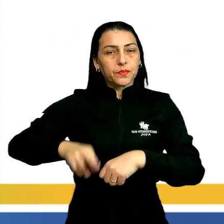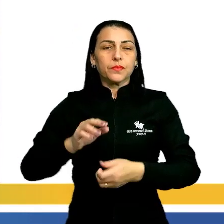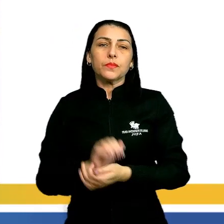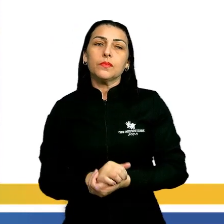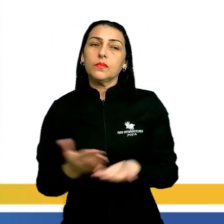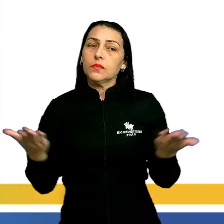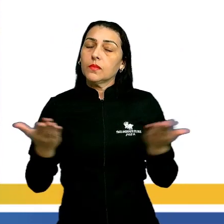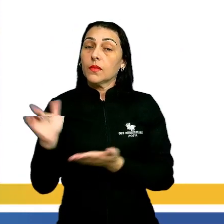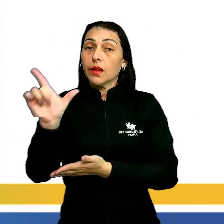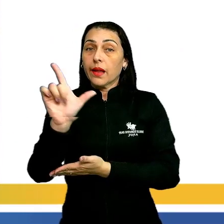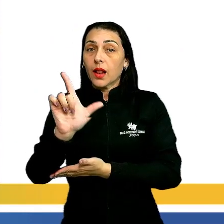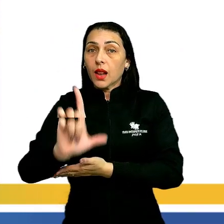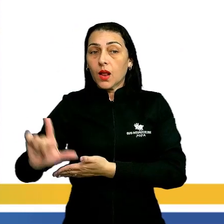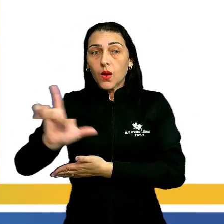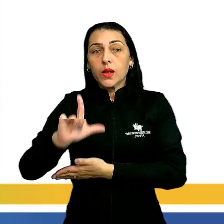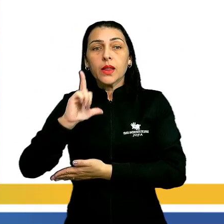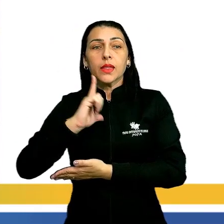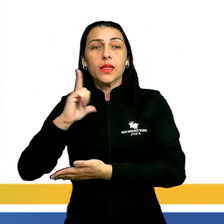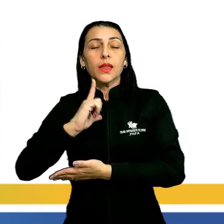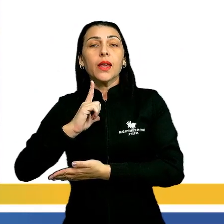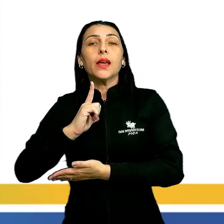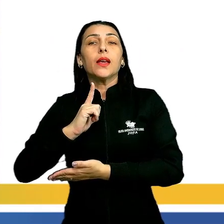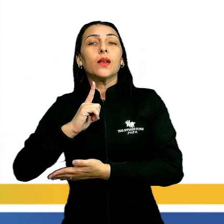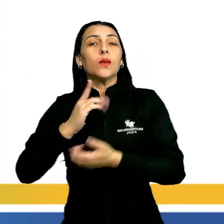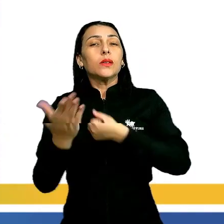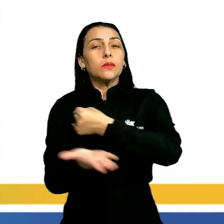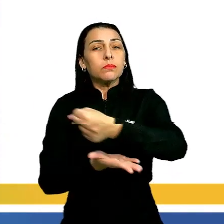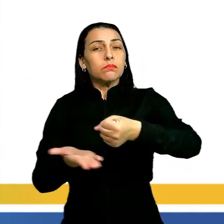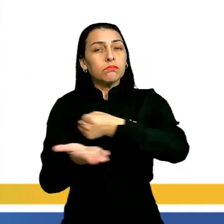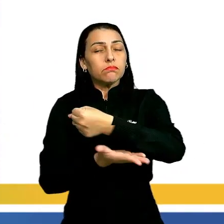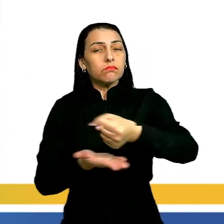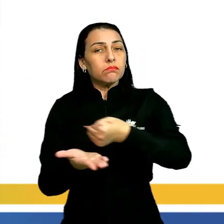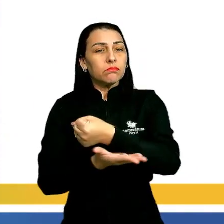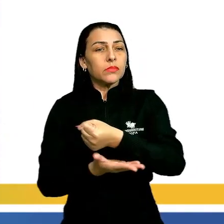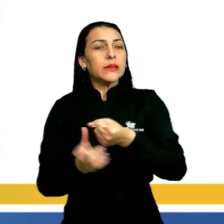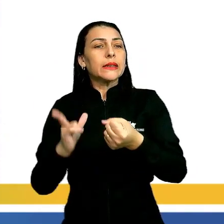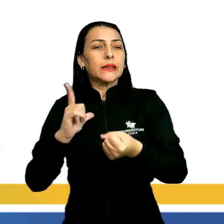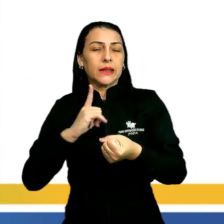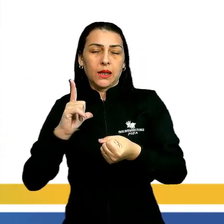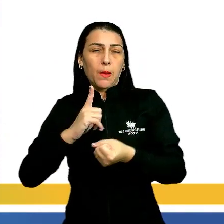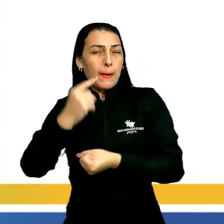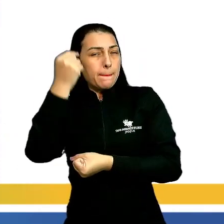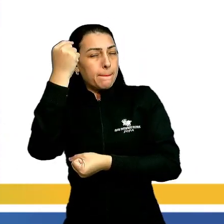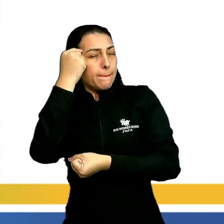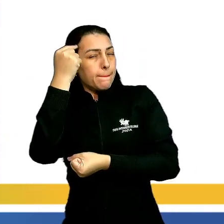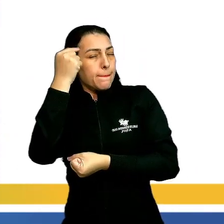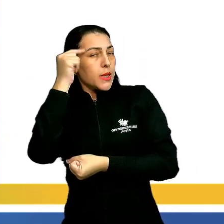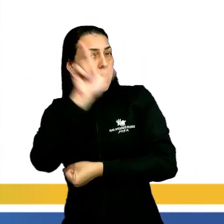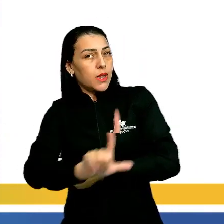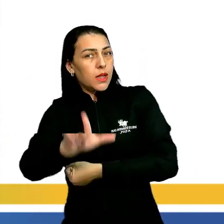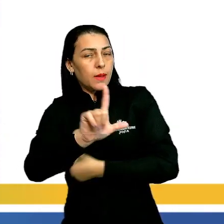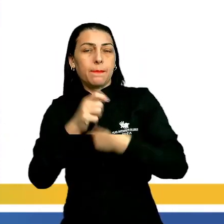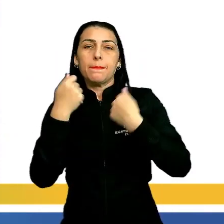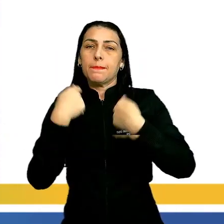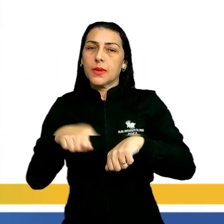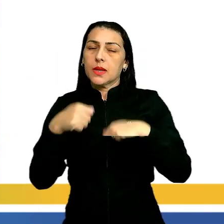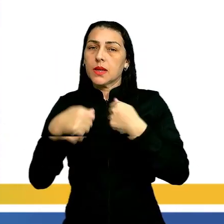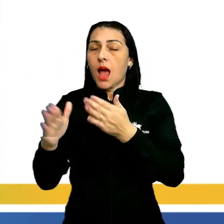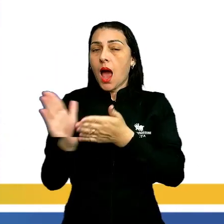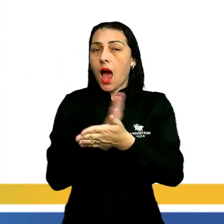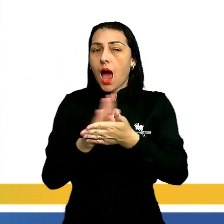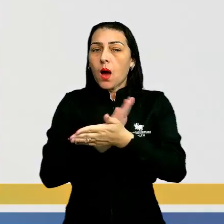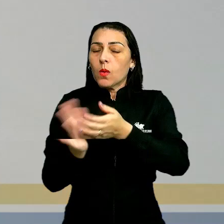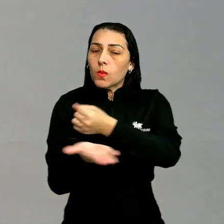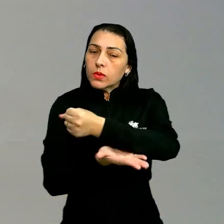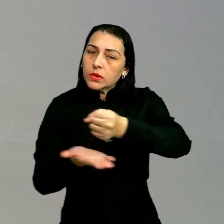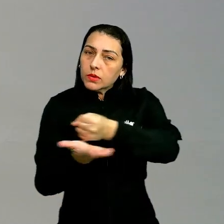Agora, a lógica tem os seus princípios. Então, quando nós temos que pensar logicamente, nós devemos seguir alguns